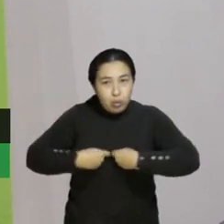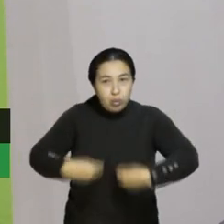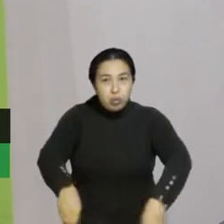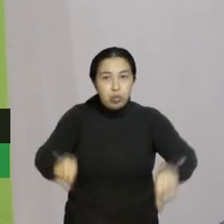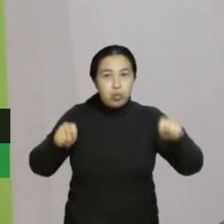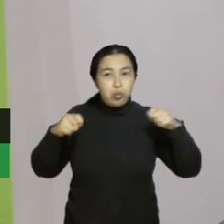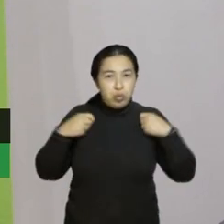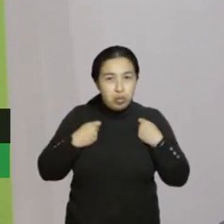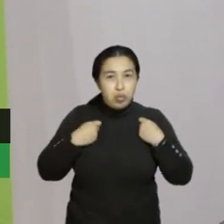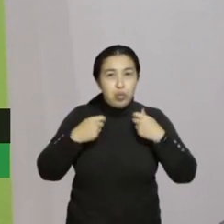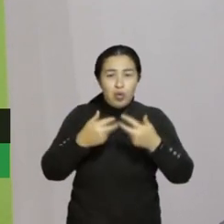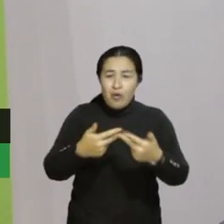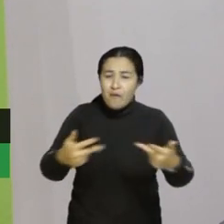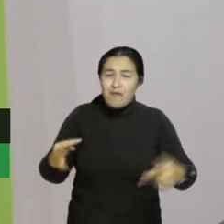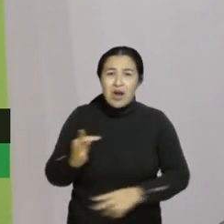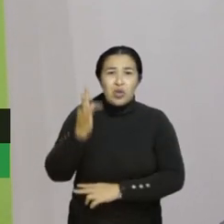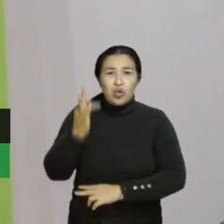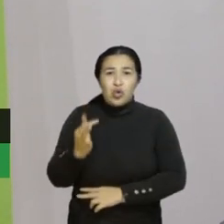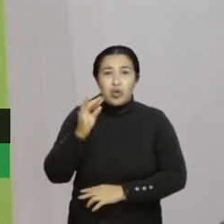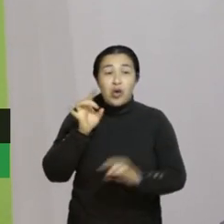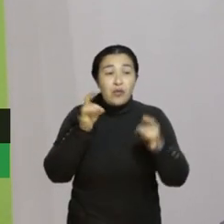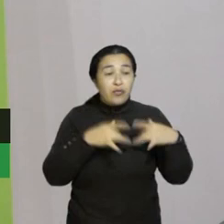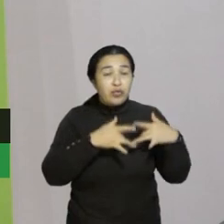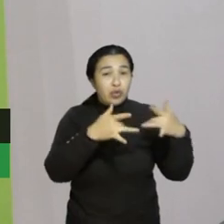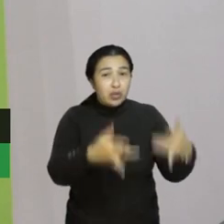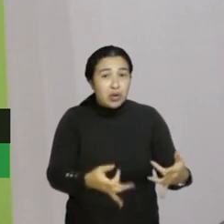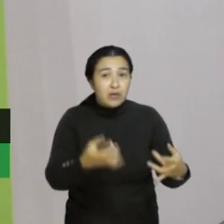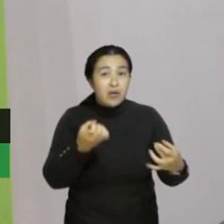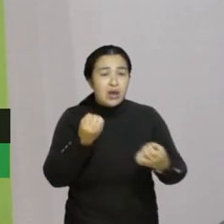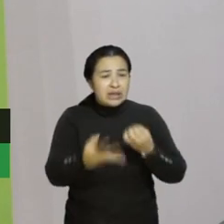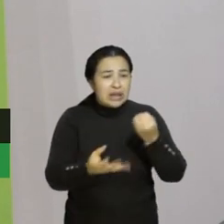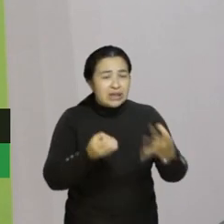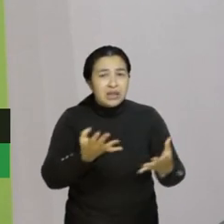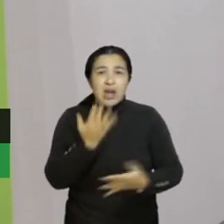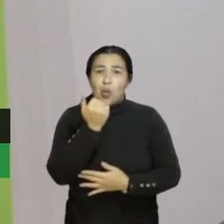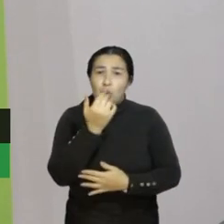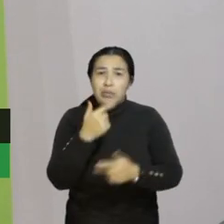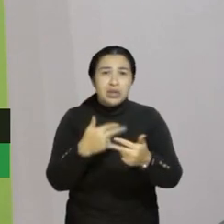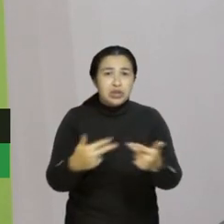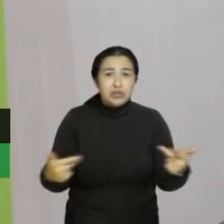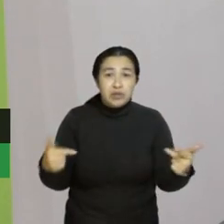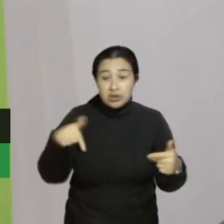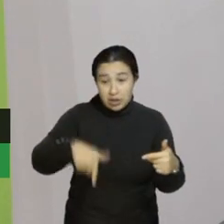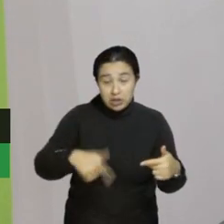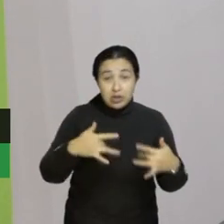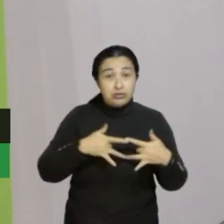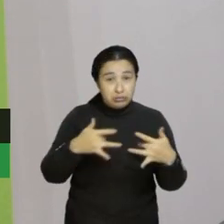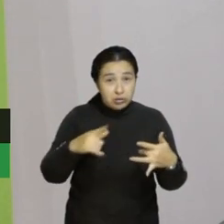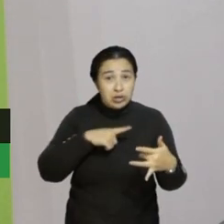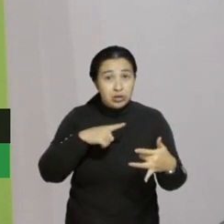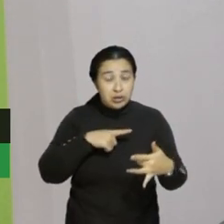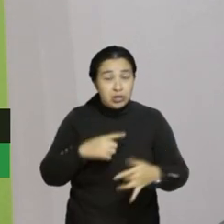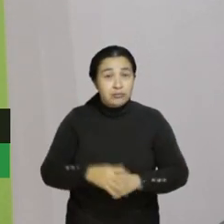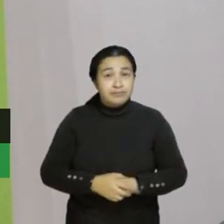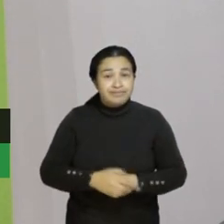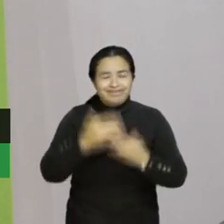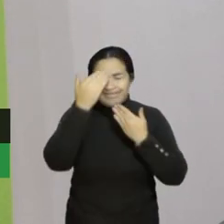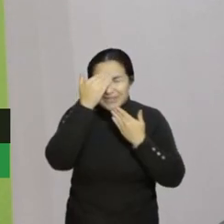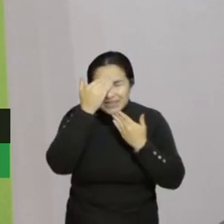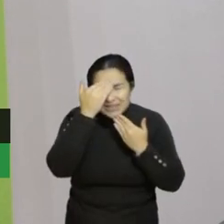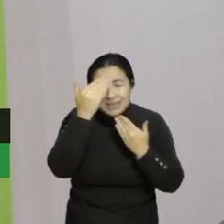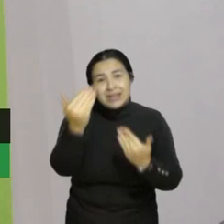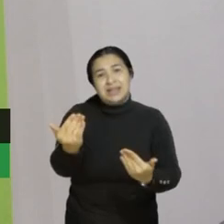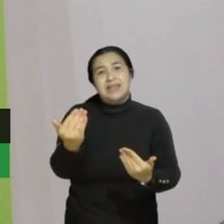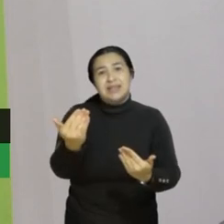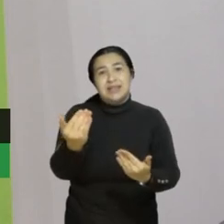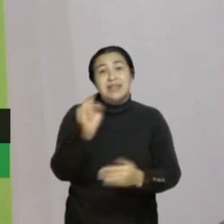toneladas e toneladas de donativos que não param de chegar, graças à solidariedade do nosso povo catarinense, que fica aqui o meu agradecimento